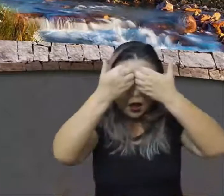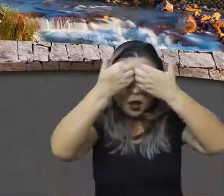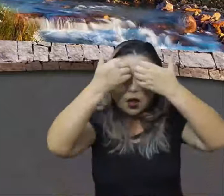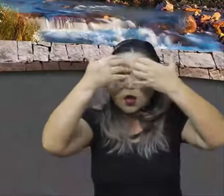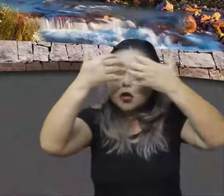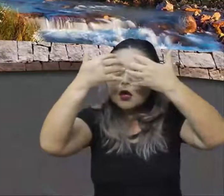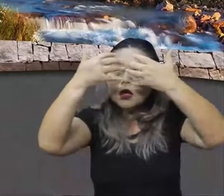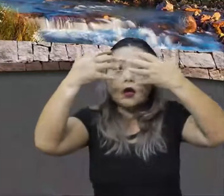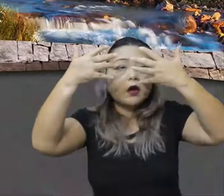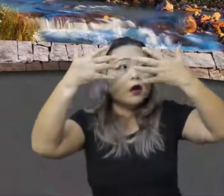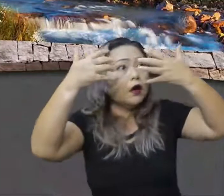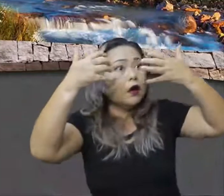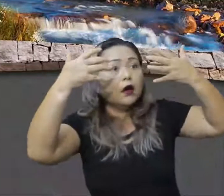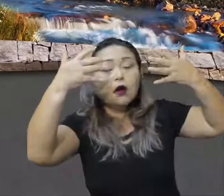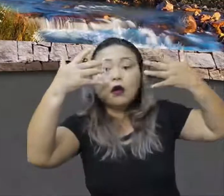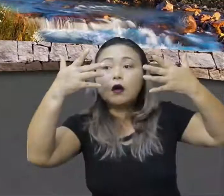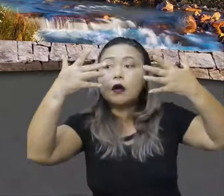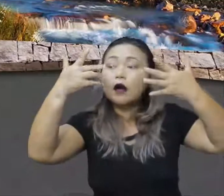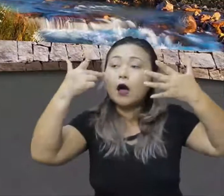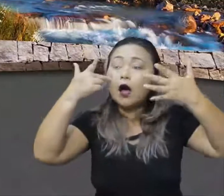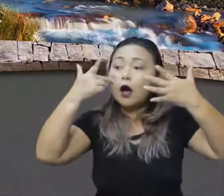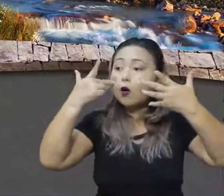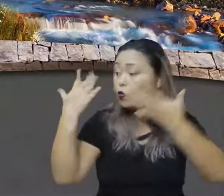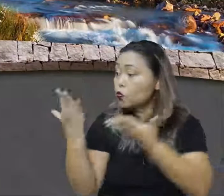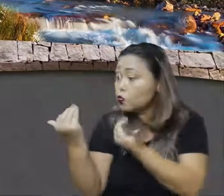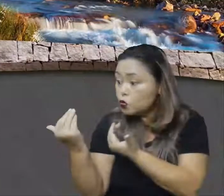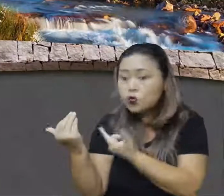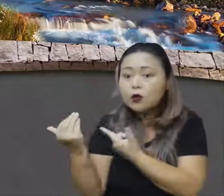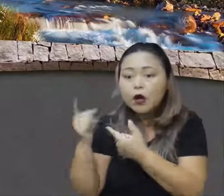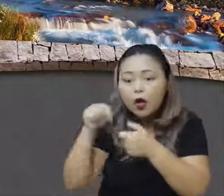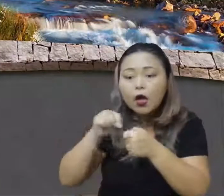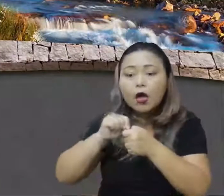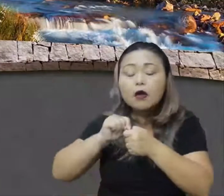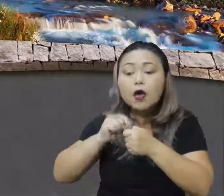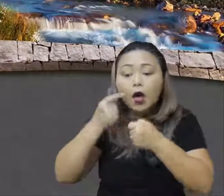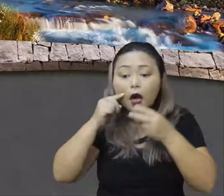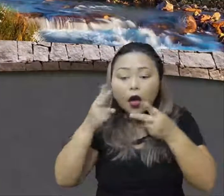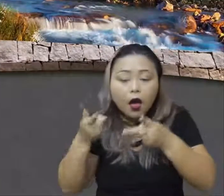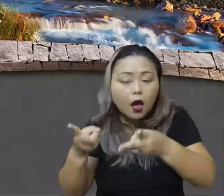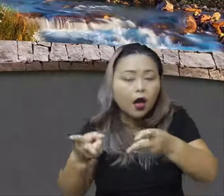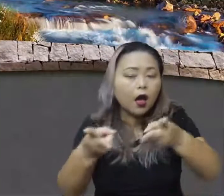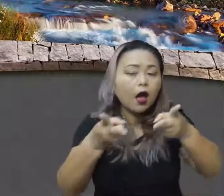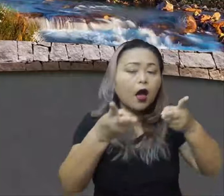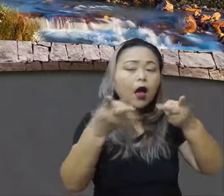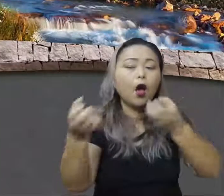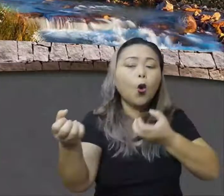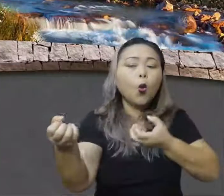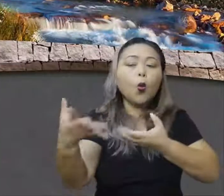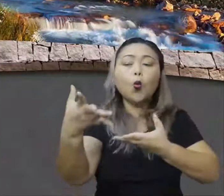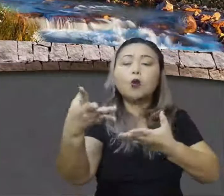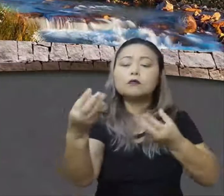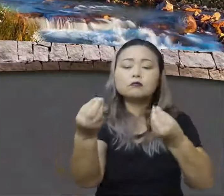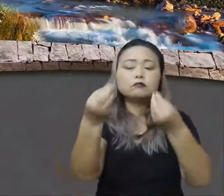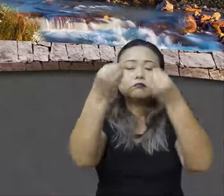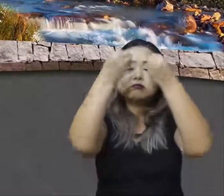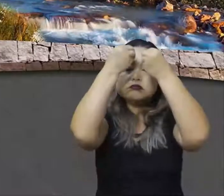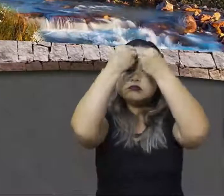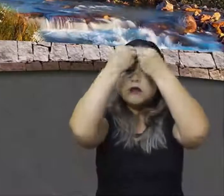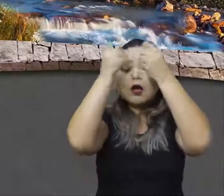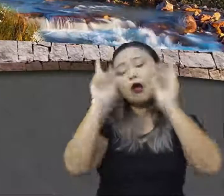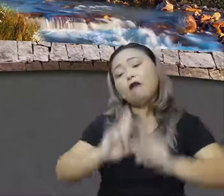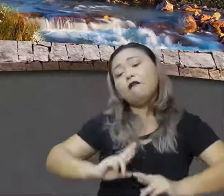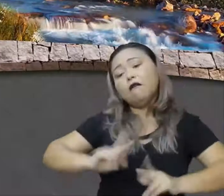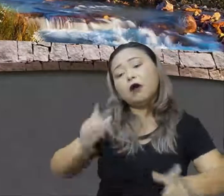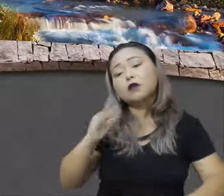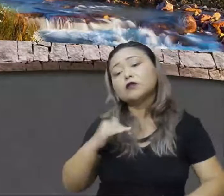o jovem é aberto para o novo. Então, é diferente de eu conversar com um adulto e tentar convencer ele, é